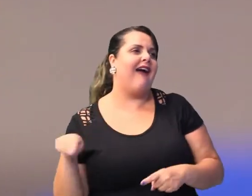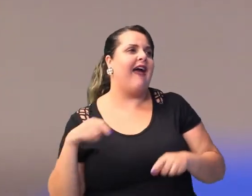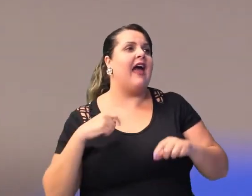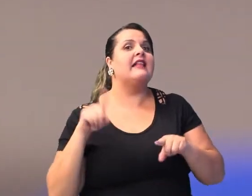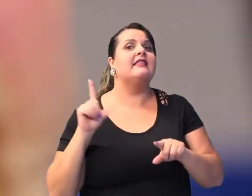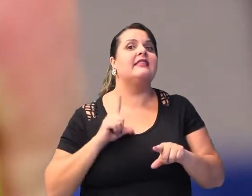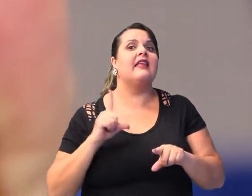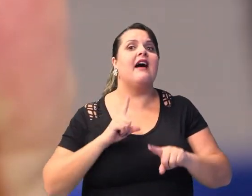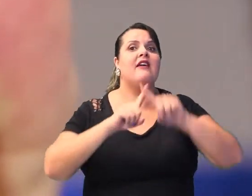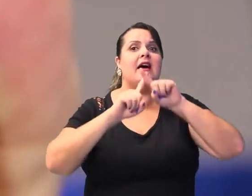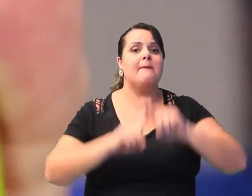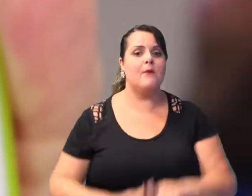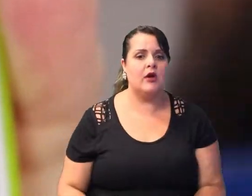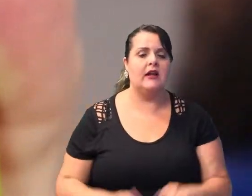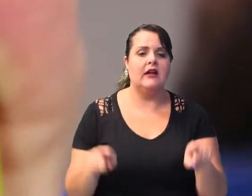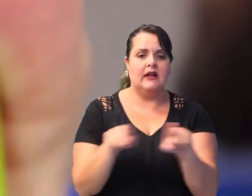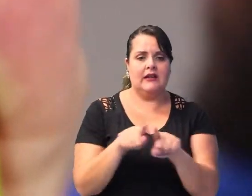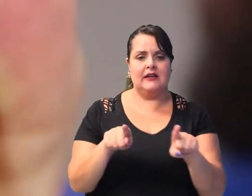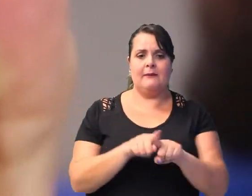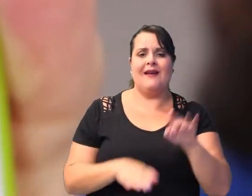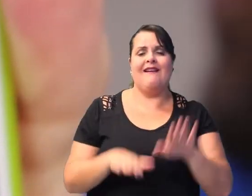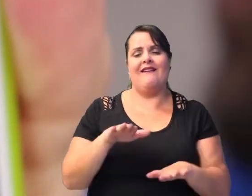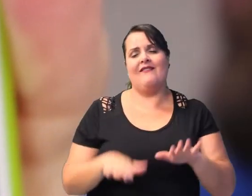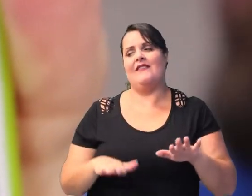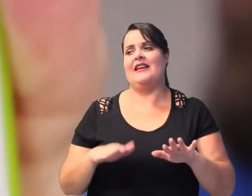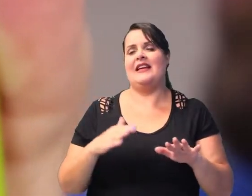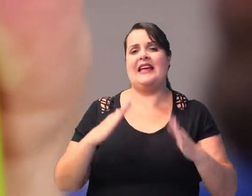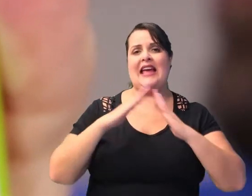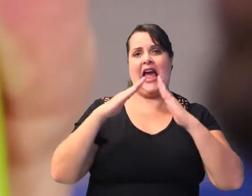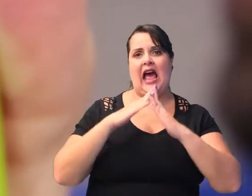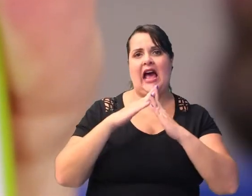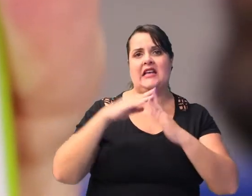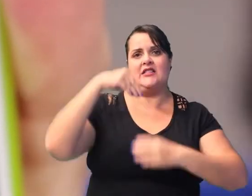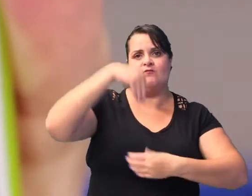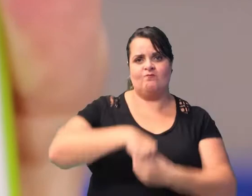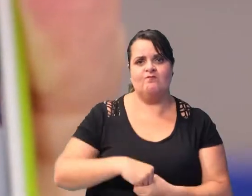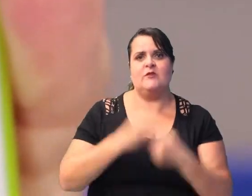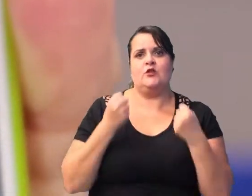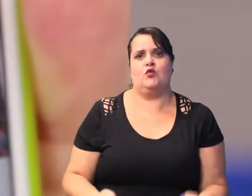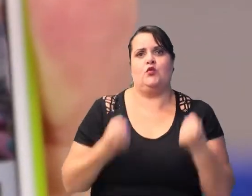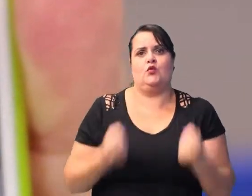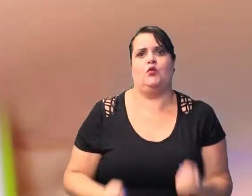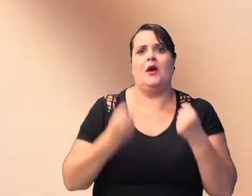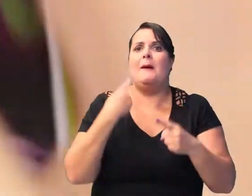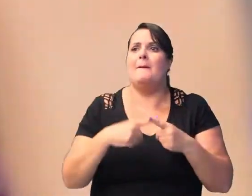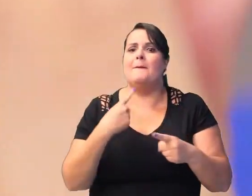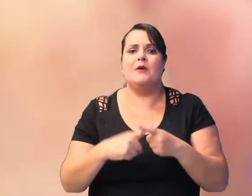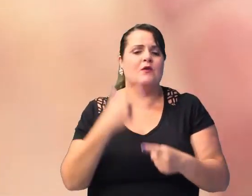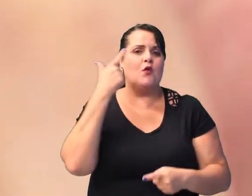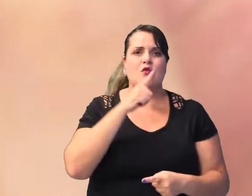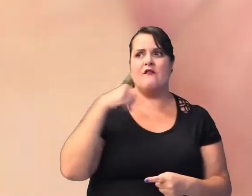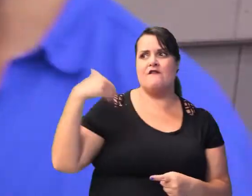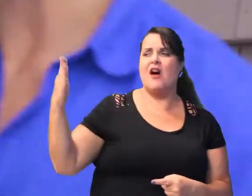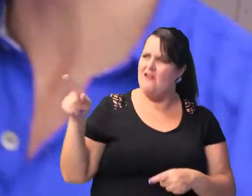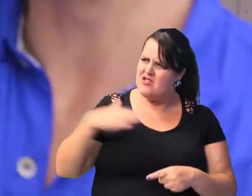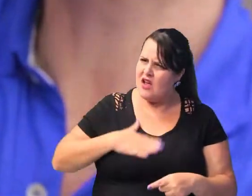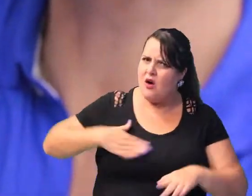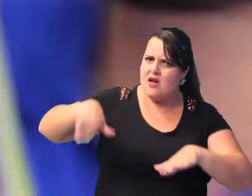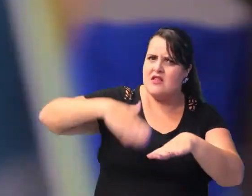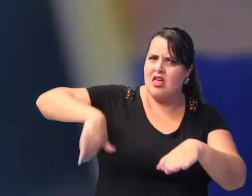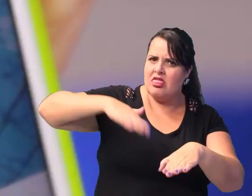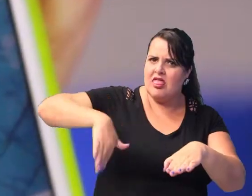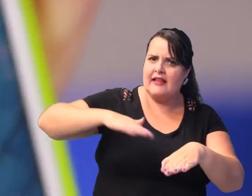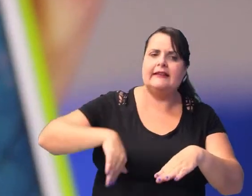esquece de tudo que tenho em casa também treina às vezes aprendeu assim às vezes não dá na correria tal às vezes não consigo eu acabo tendo em conta a atuação